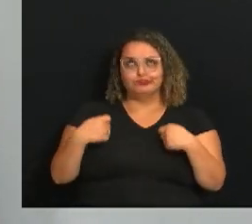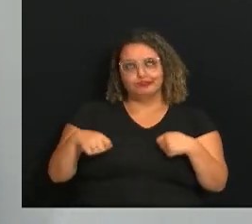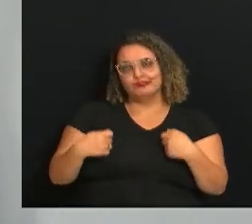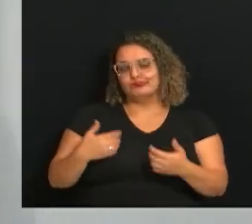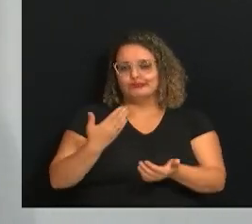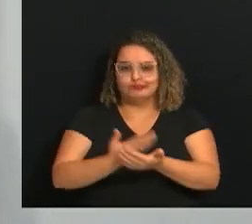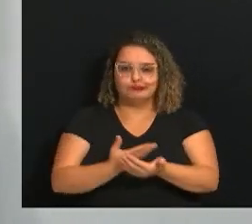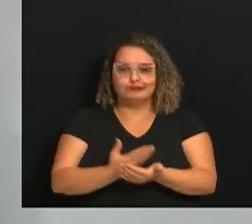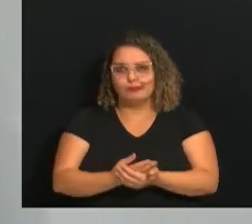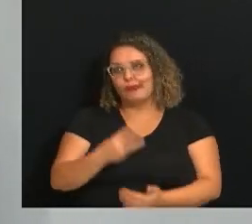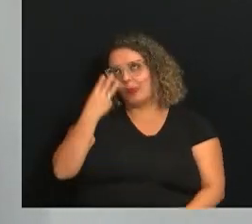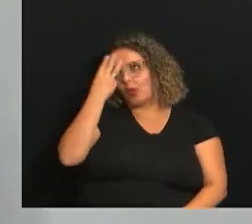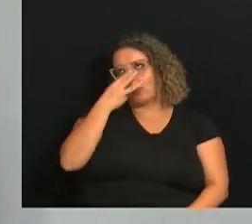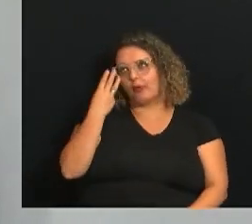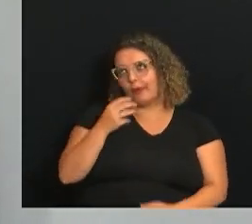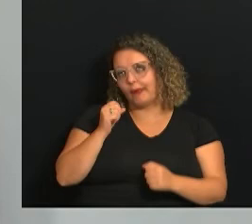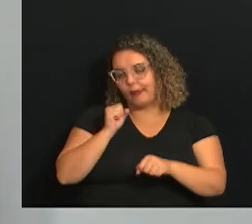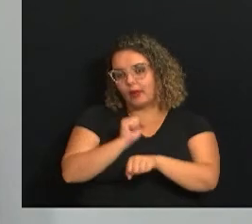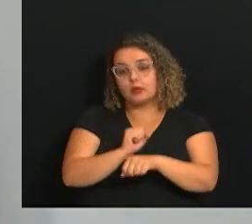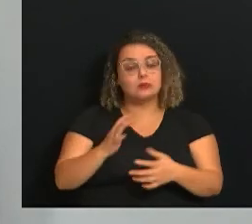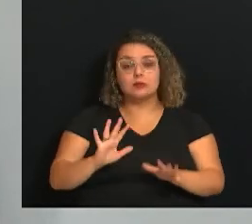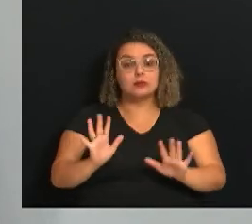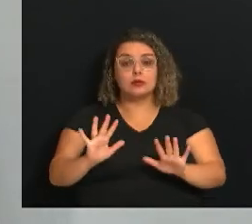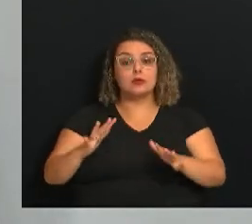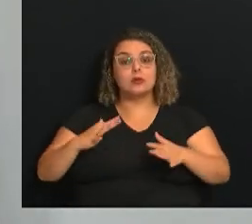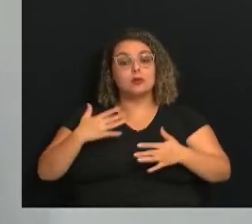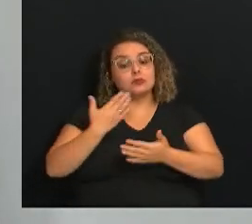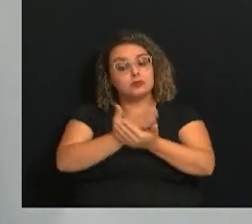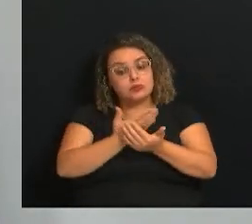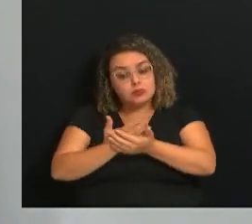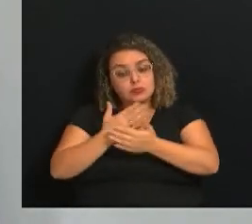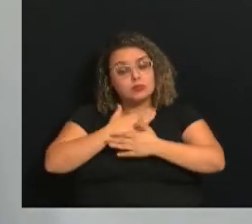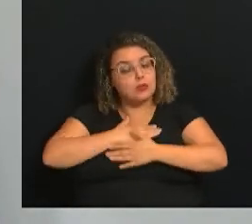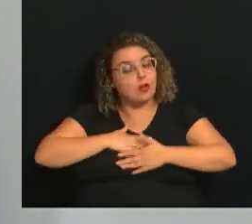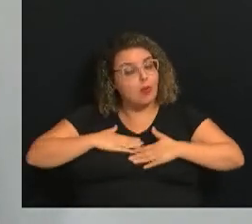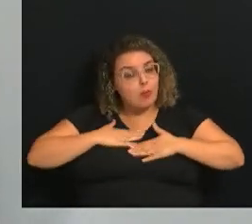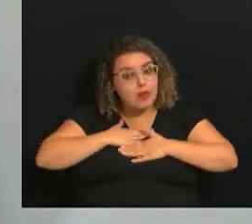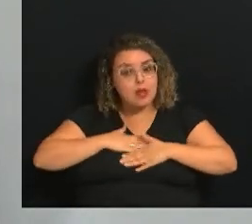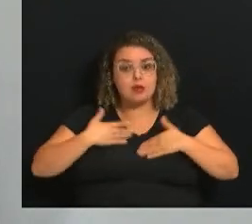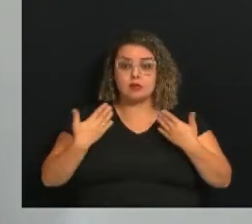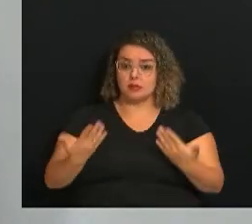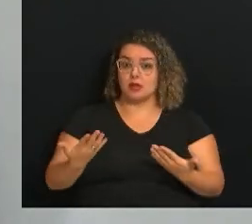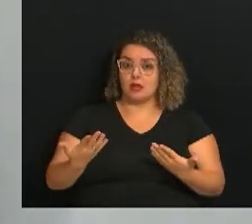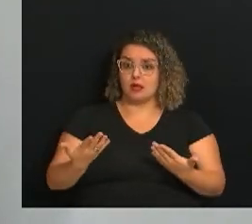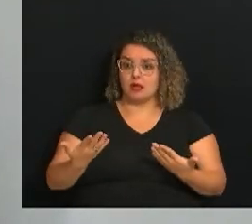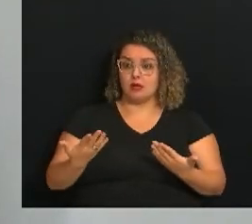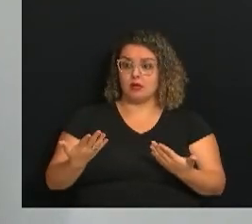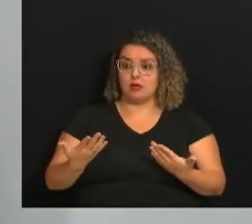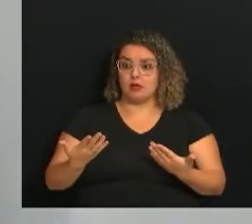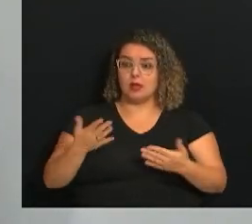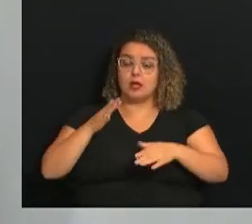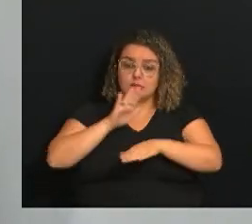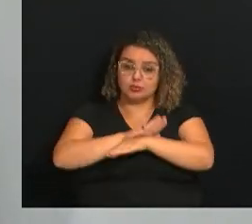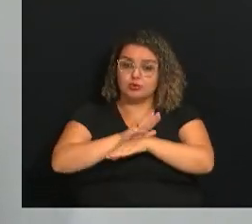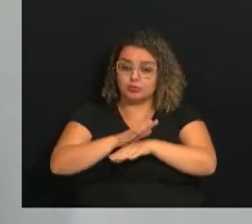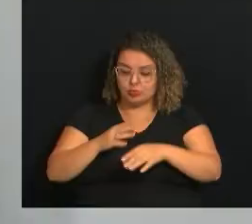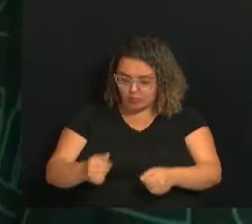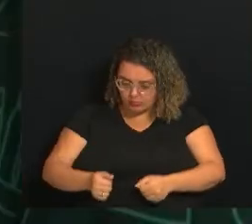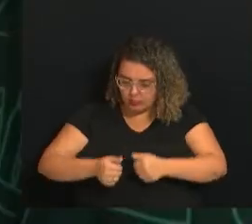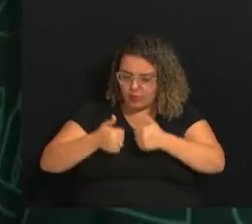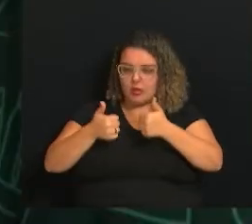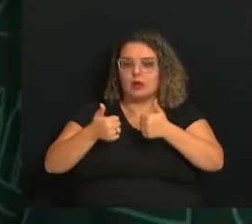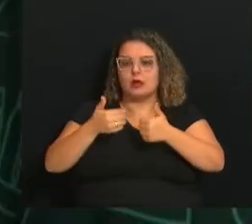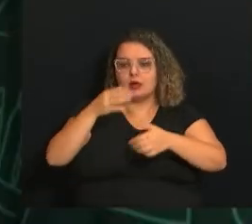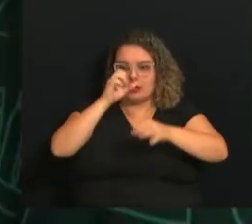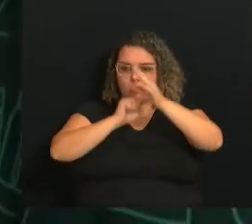de parar. Não, estuda com prazer ali, né? Vai estudando. Isso ajuda bastante, né? Você ter um melhor desempenho e aprender mais